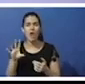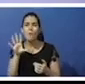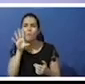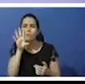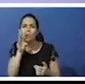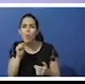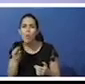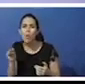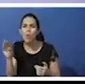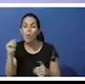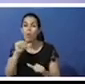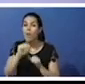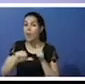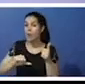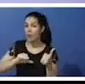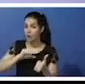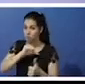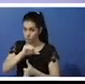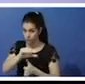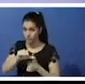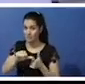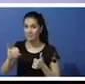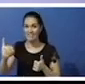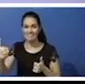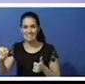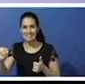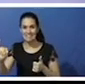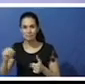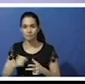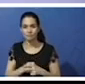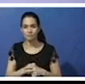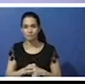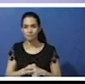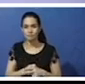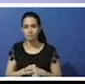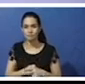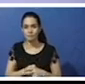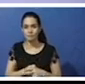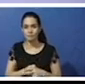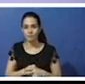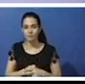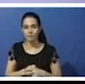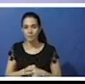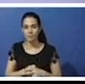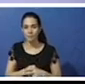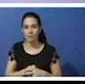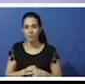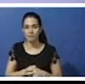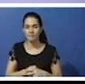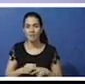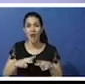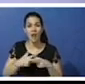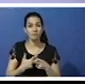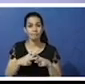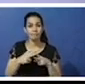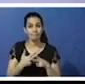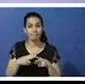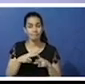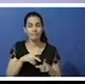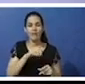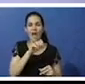ela se transforma, ela muda para a letrinha I. Olha aqui, quando eu vou escrever a palavra